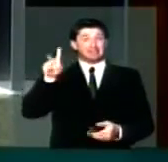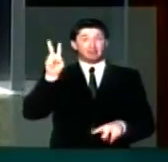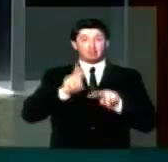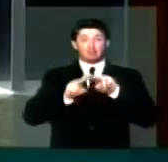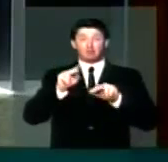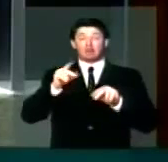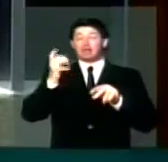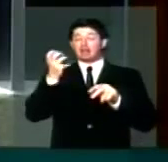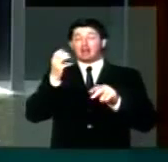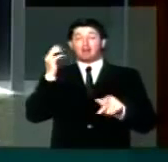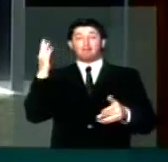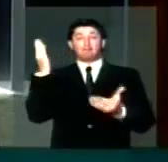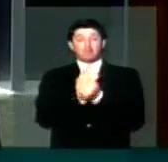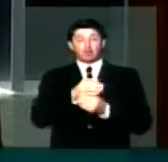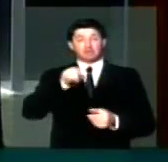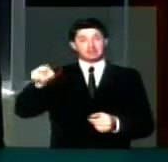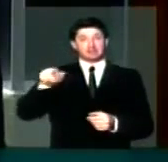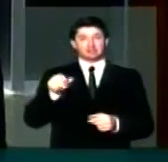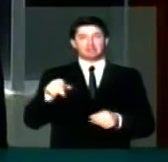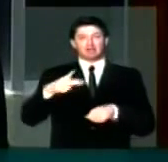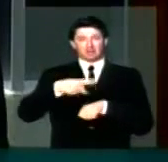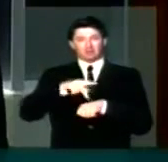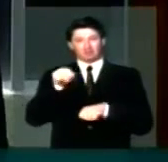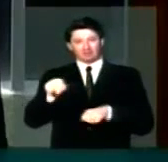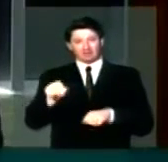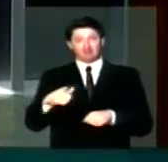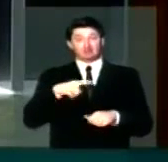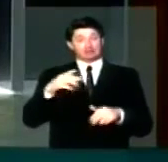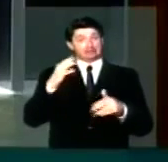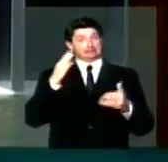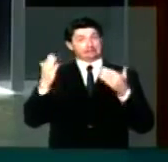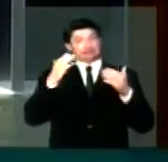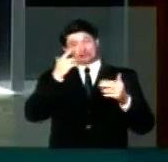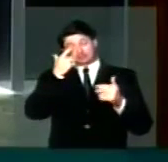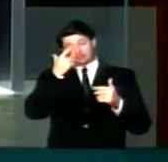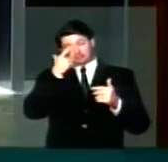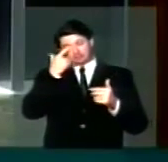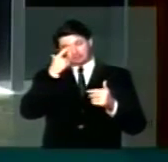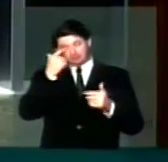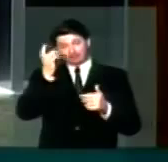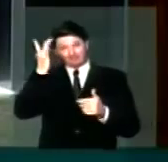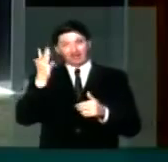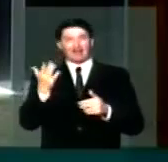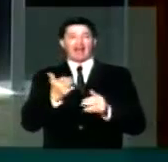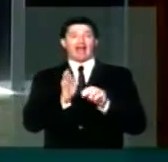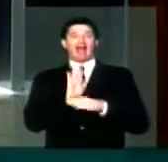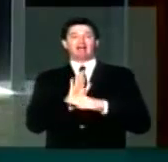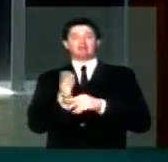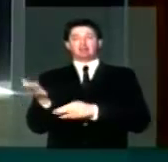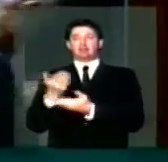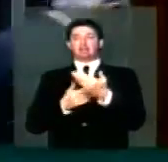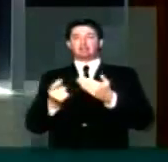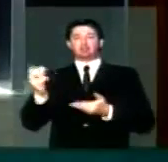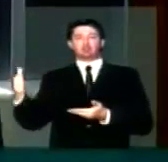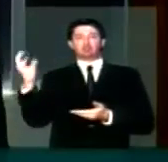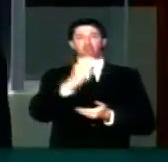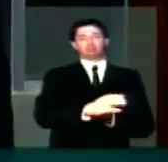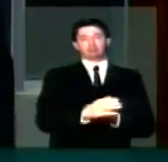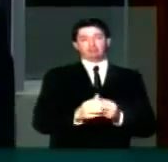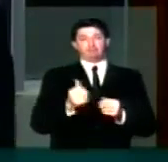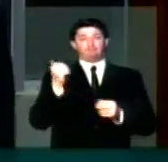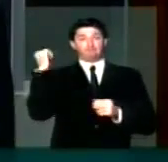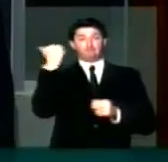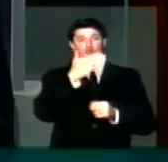nestes países, que existe uma forte suspeita que tenha facilitado a transferência desses